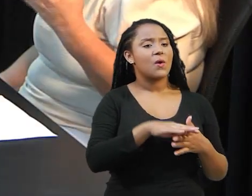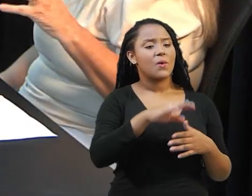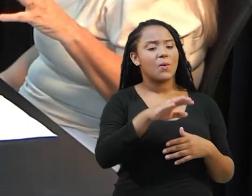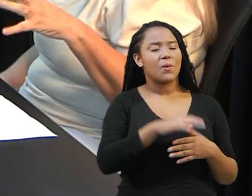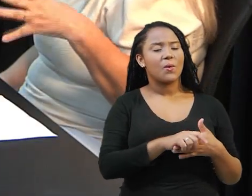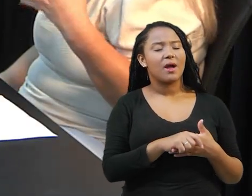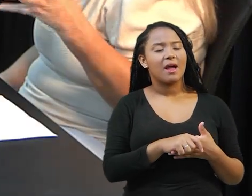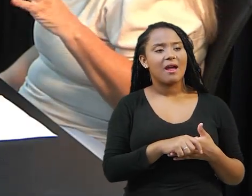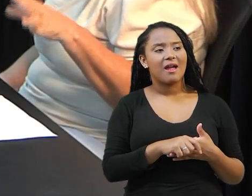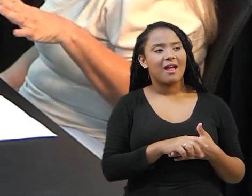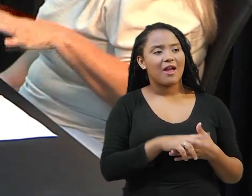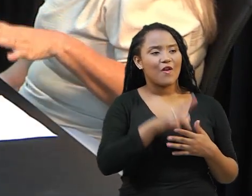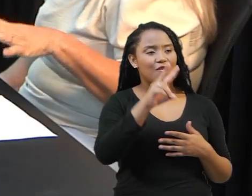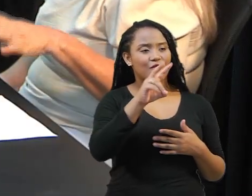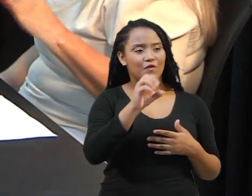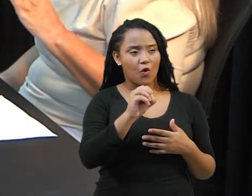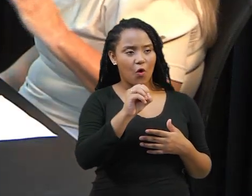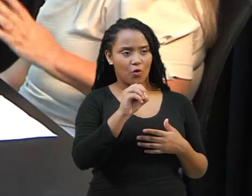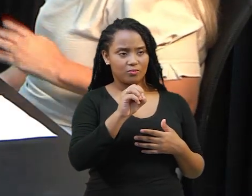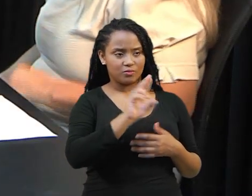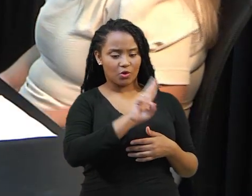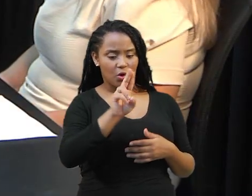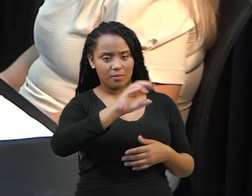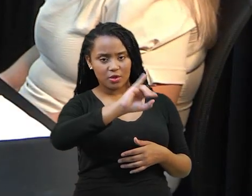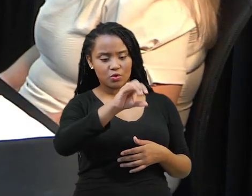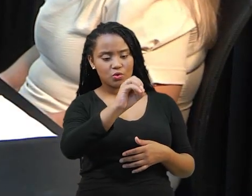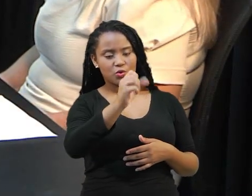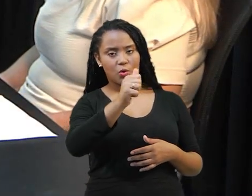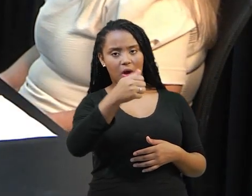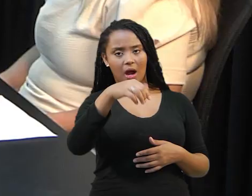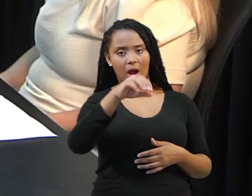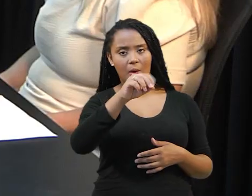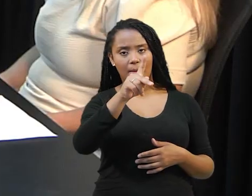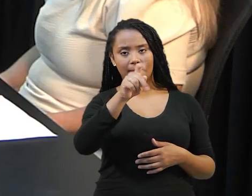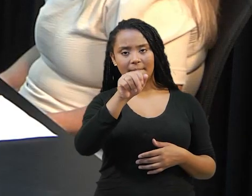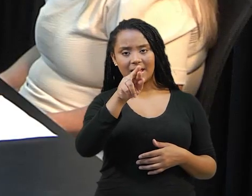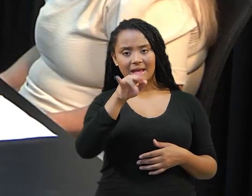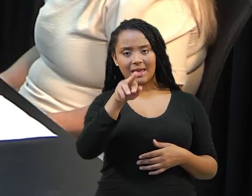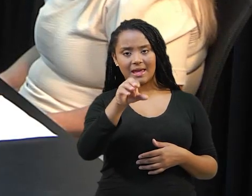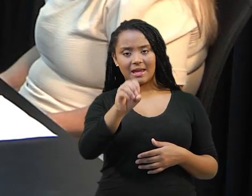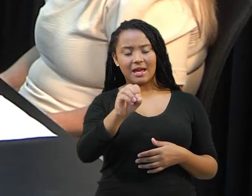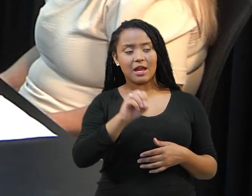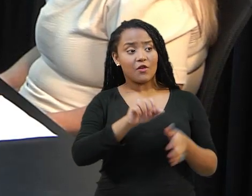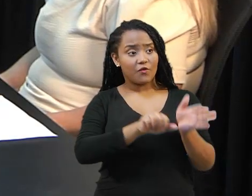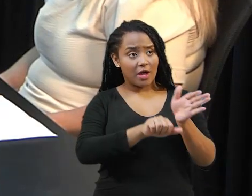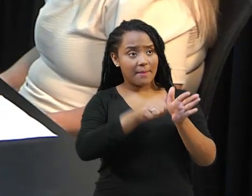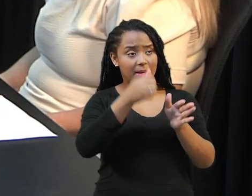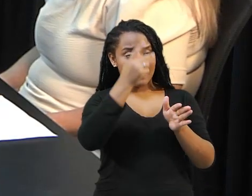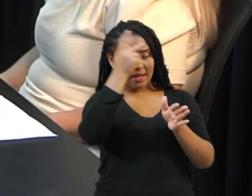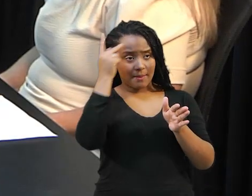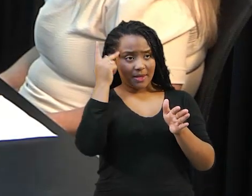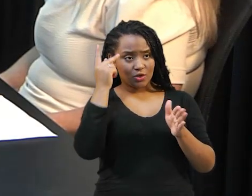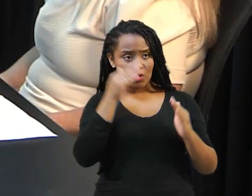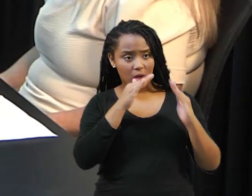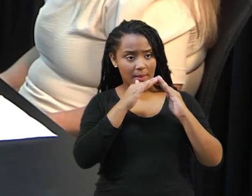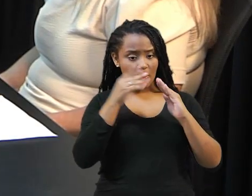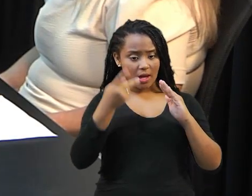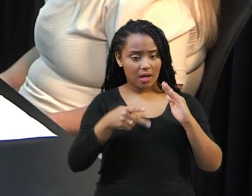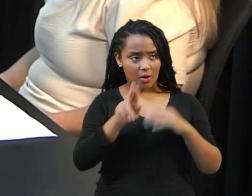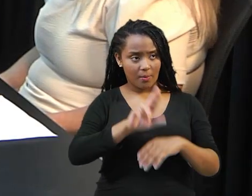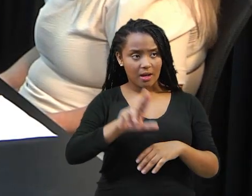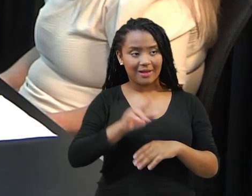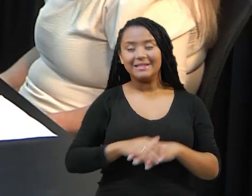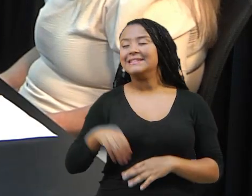de 1818, foi o primeiro morador a Sim. fixar residência aqui em Uberlândia? Exatamente. Portugueses, né? Filho de